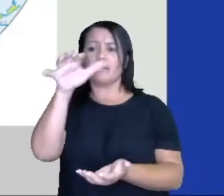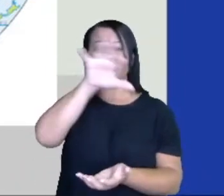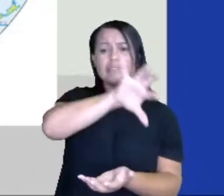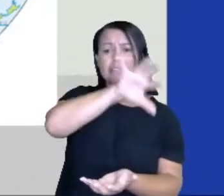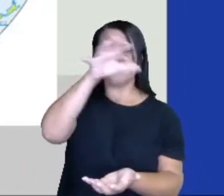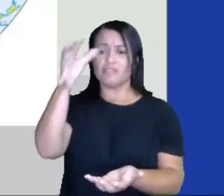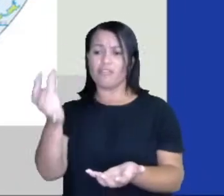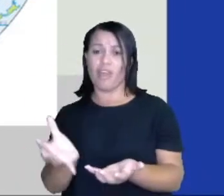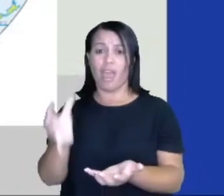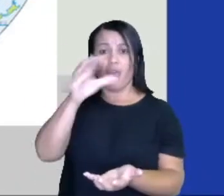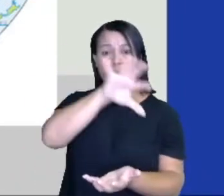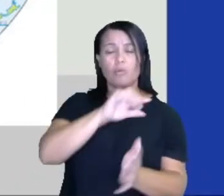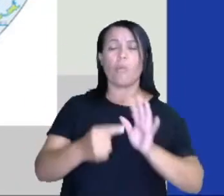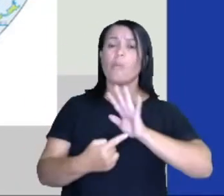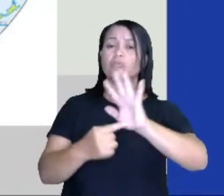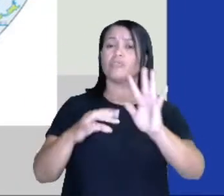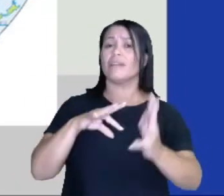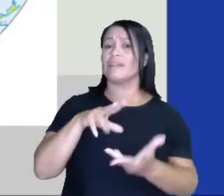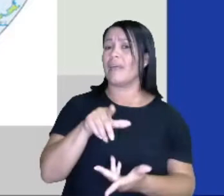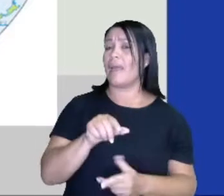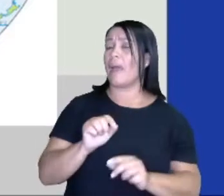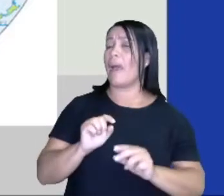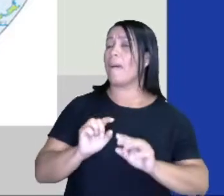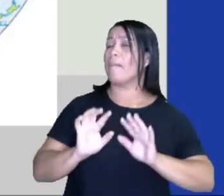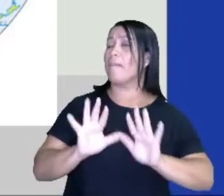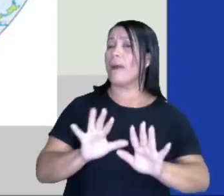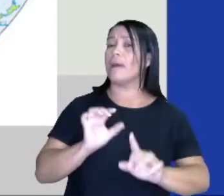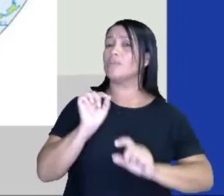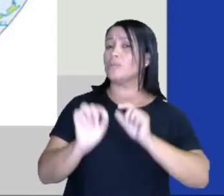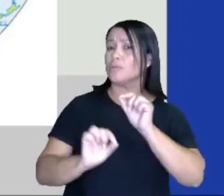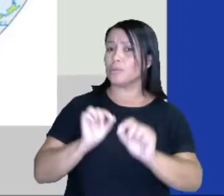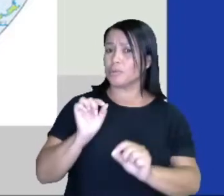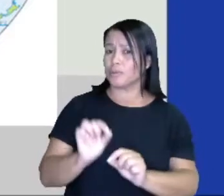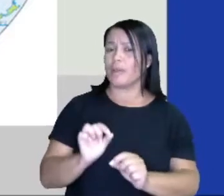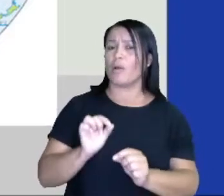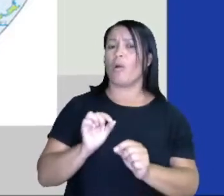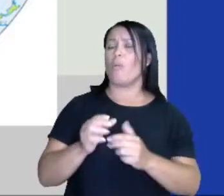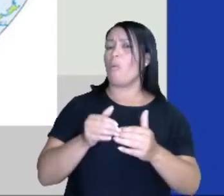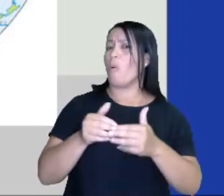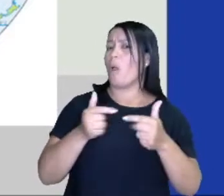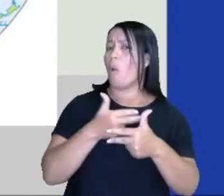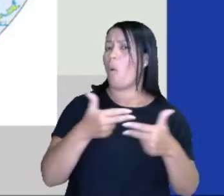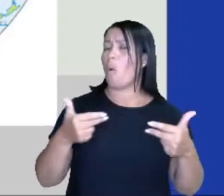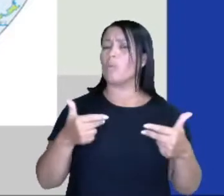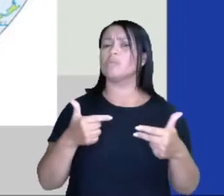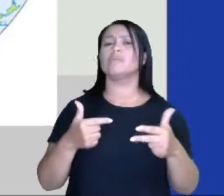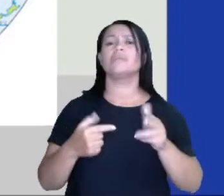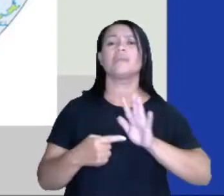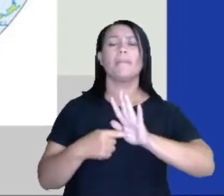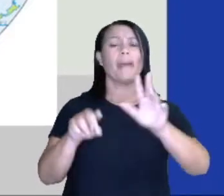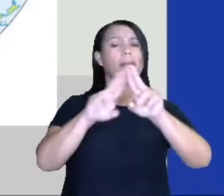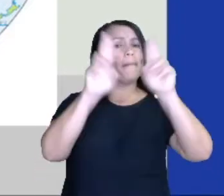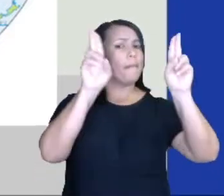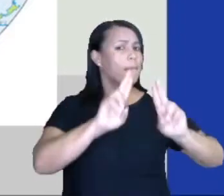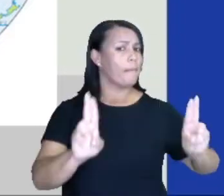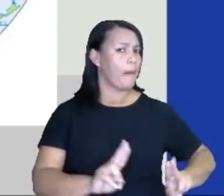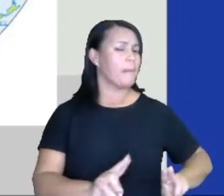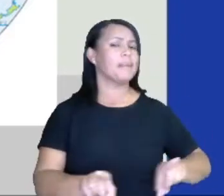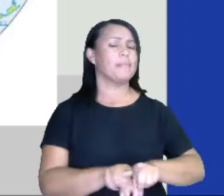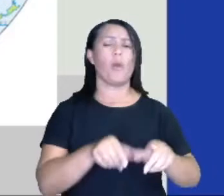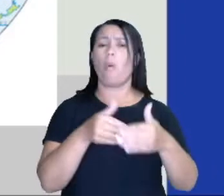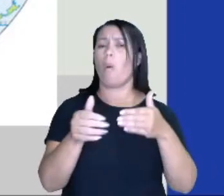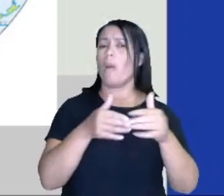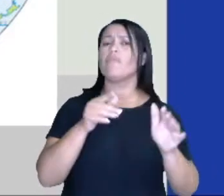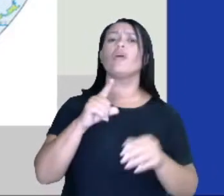Terra. Porém, assim como qualquer outra representação terrestre, qualquer mapa, a gente vai